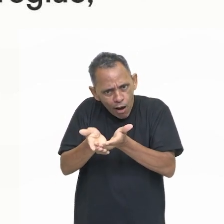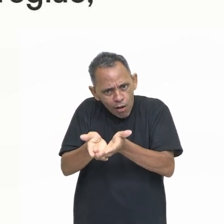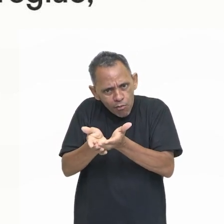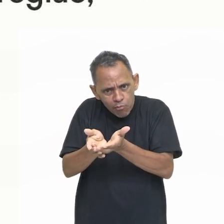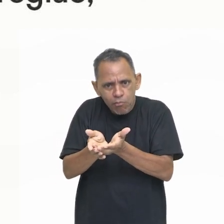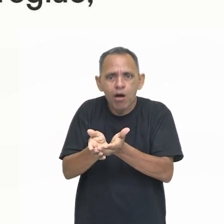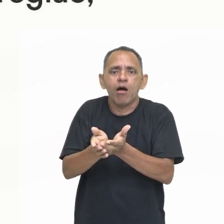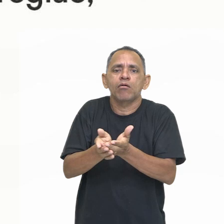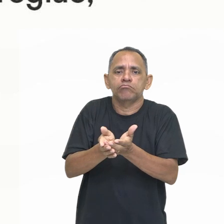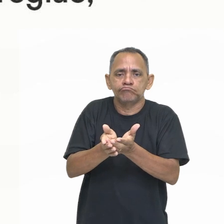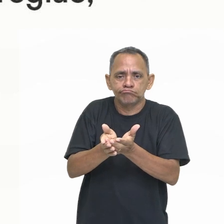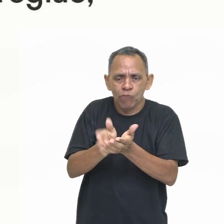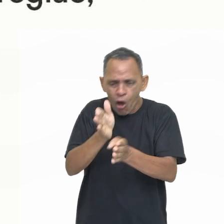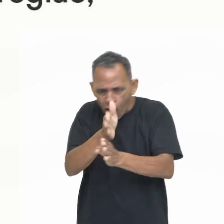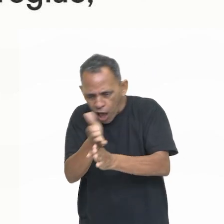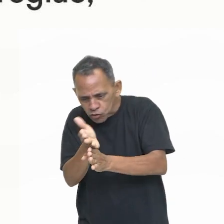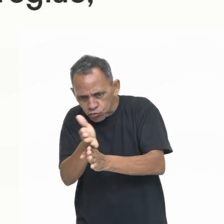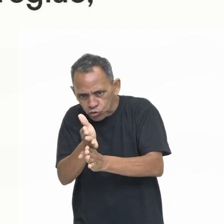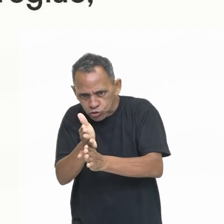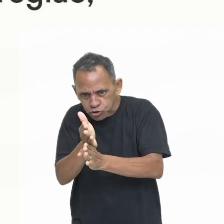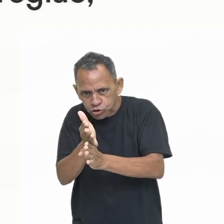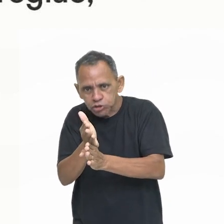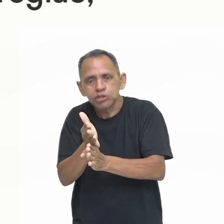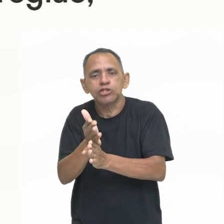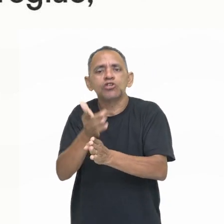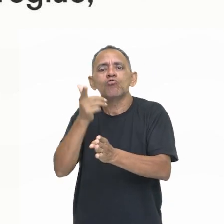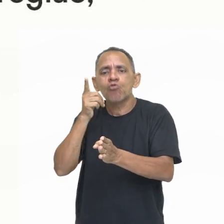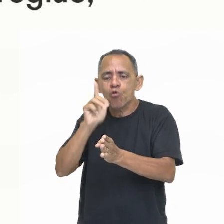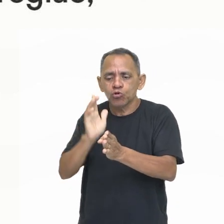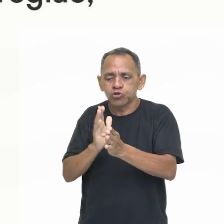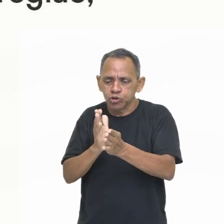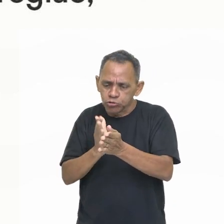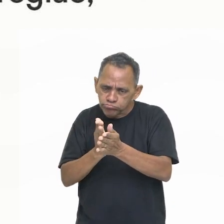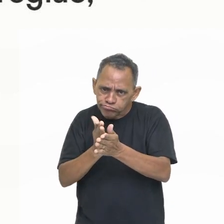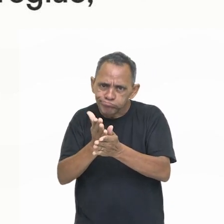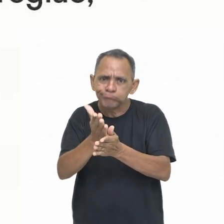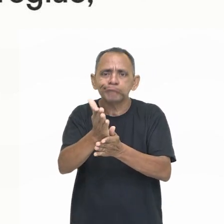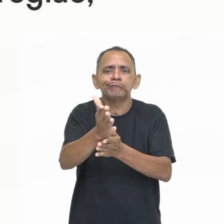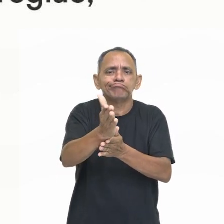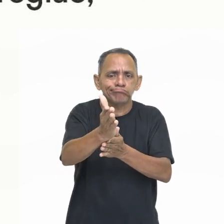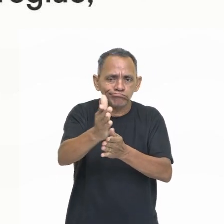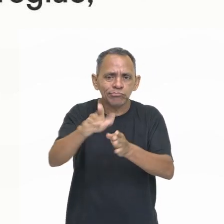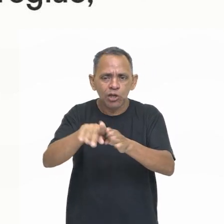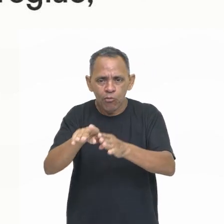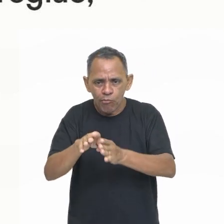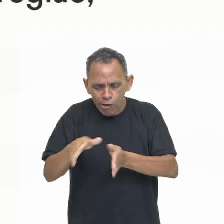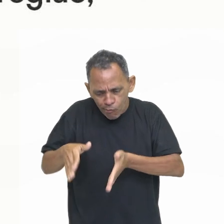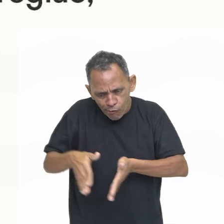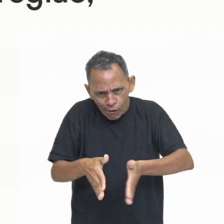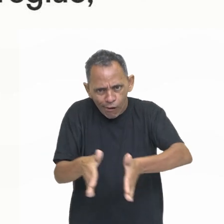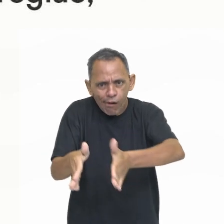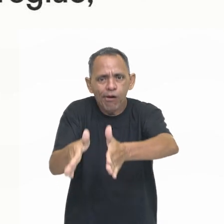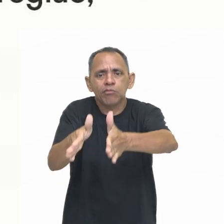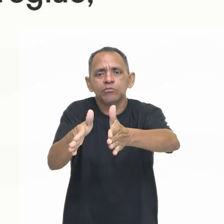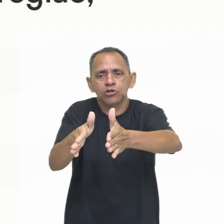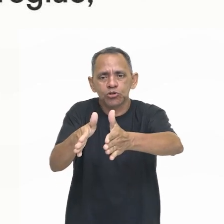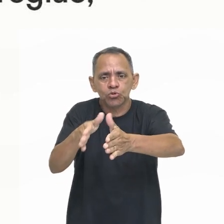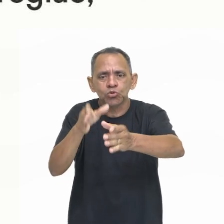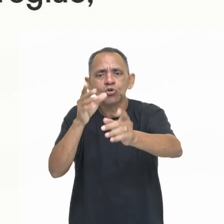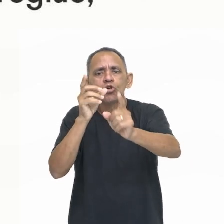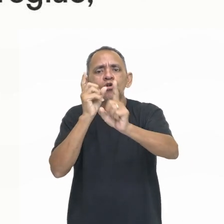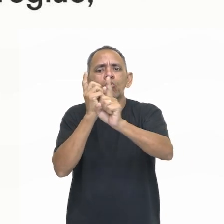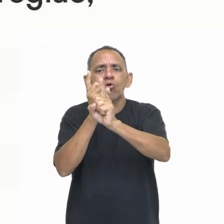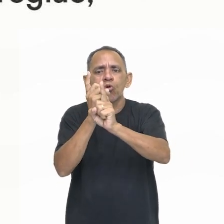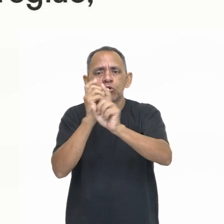brasileiro e que vão adentrando a esse território, encontra-se lá